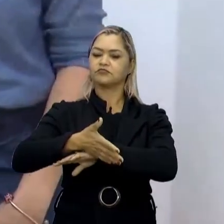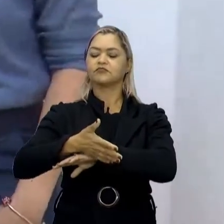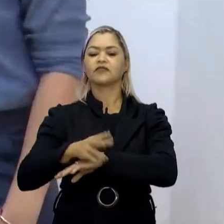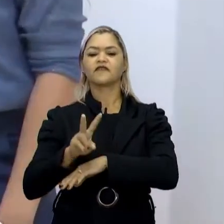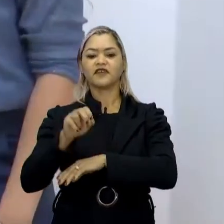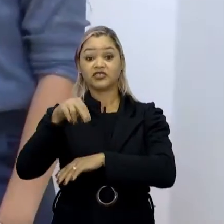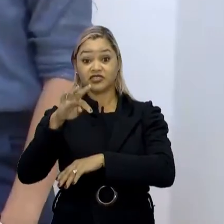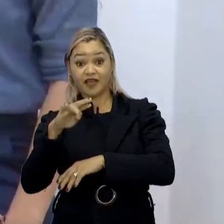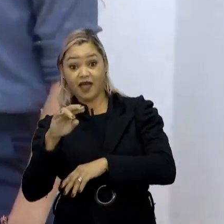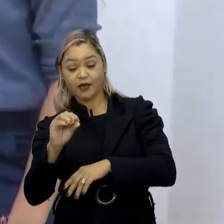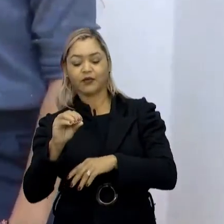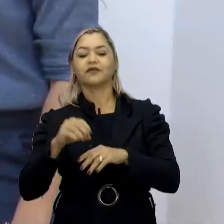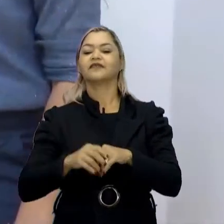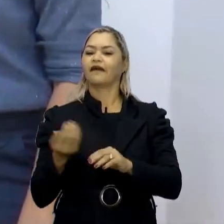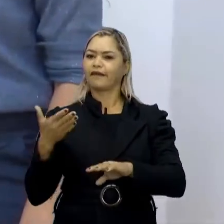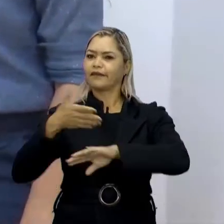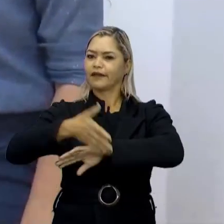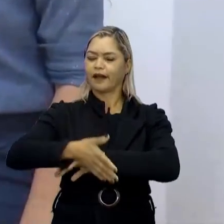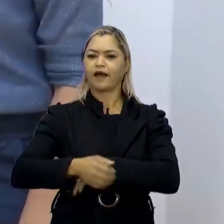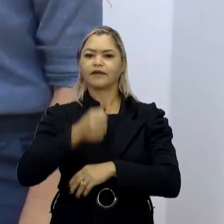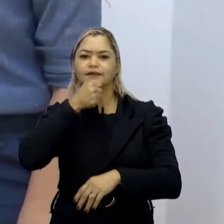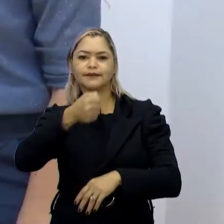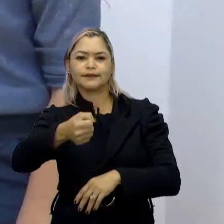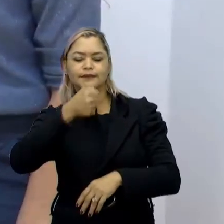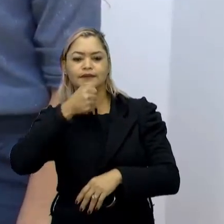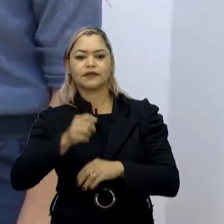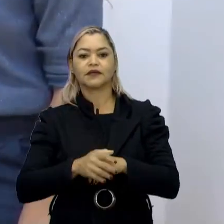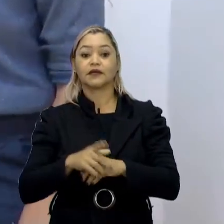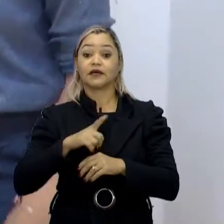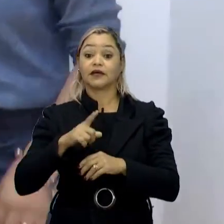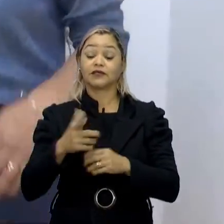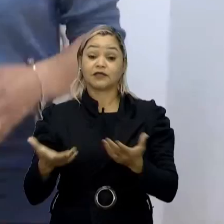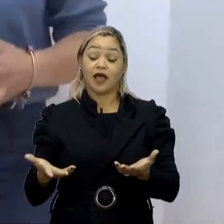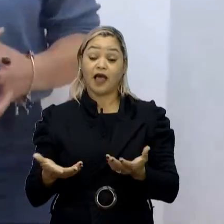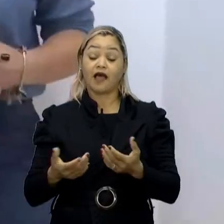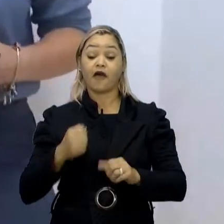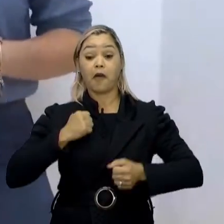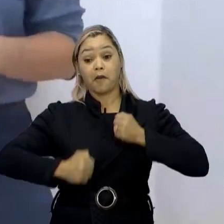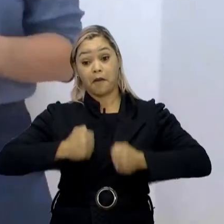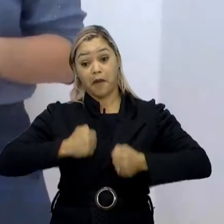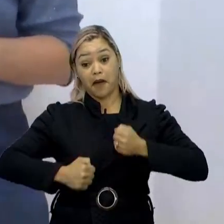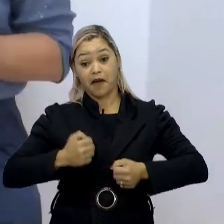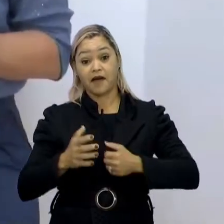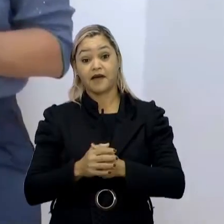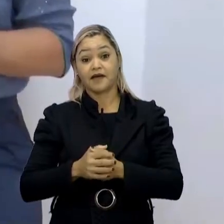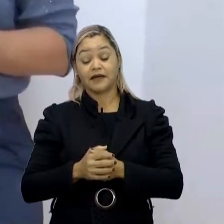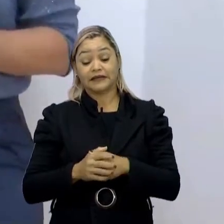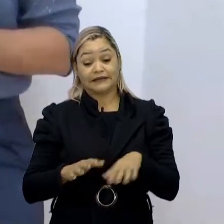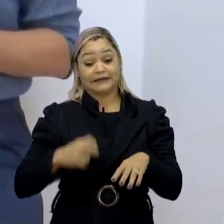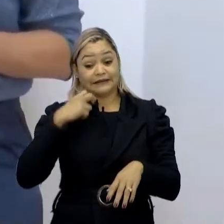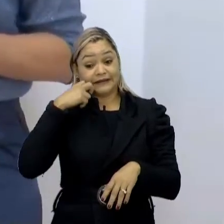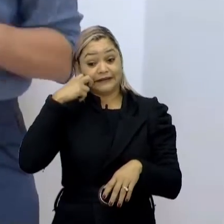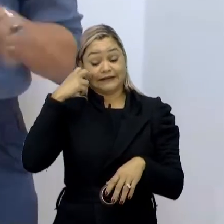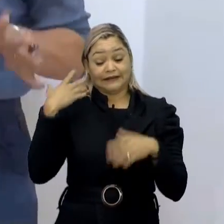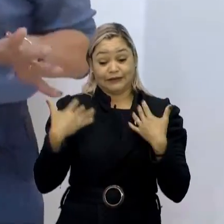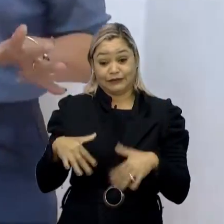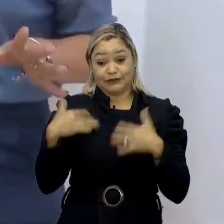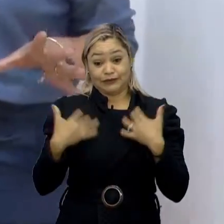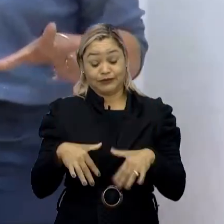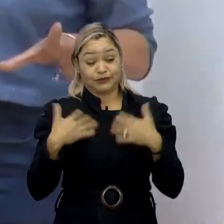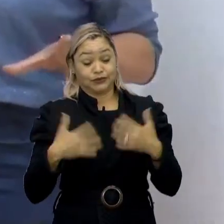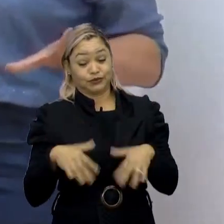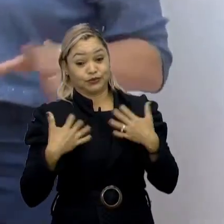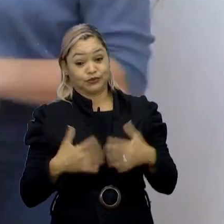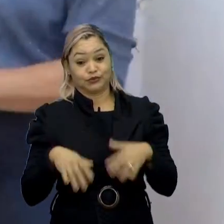vestiário, viu galera? A gente entrava no vestiário, e eles estavam lá, né, saindo do banho, a gente passava às vezes umas situações Imagina